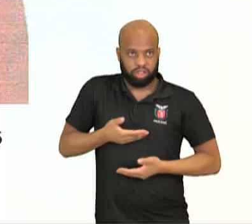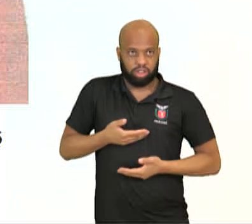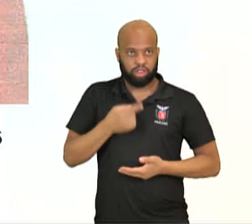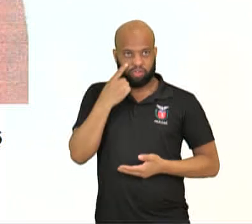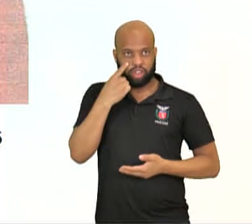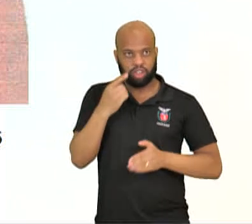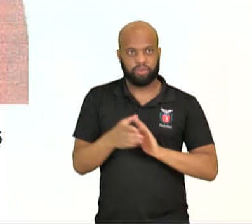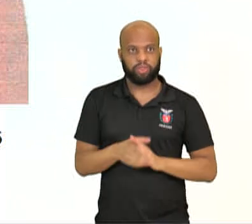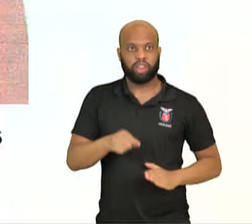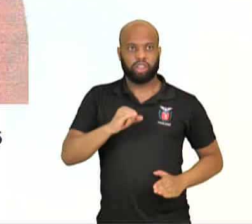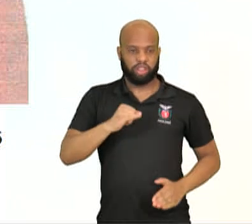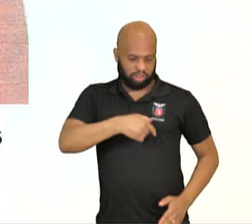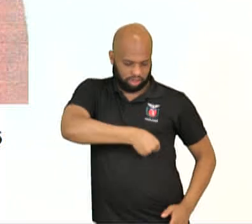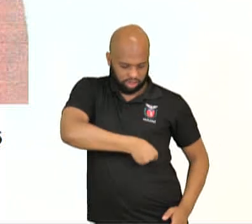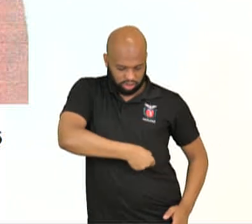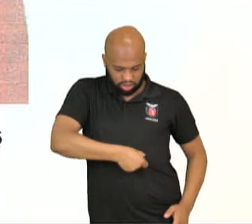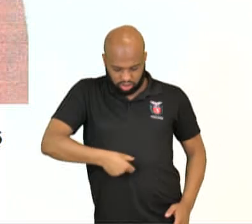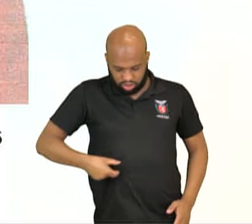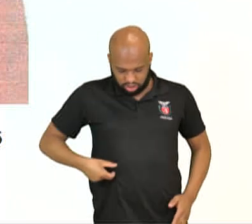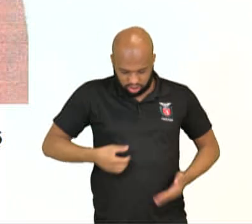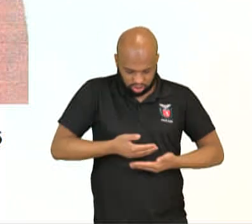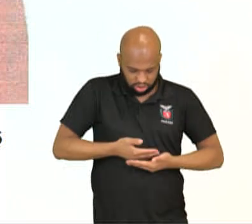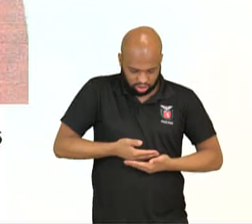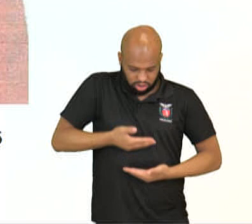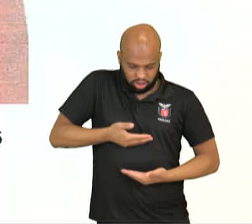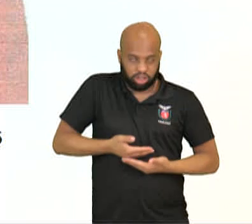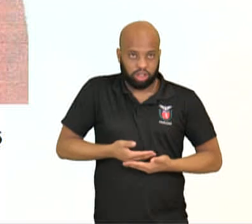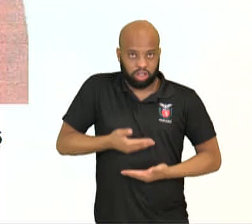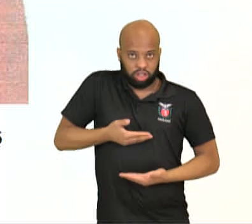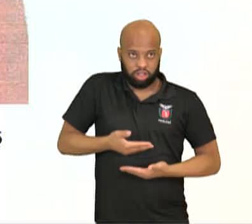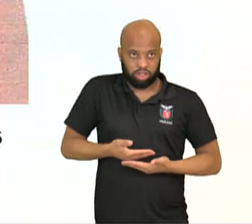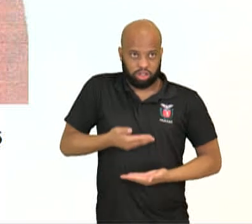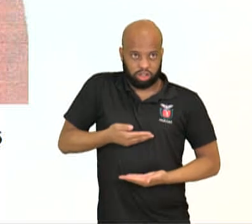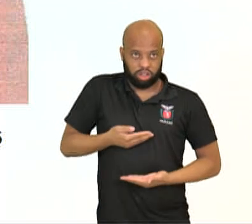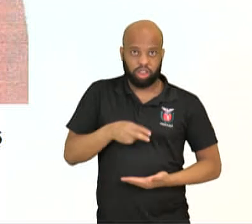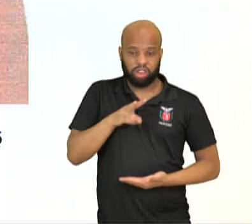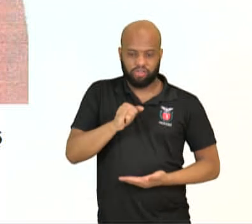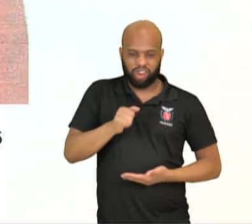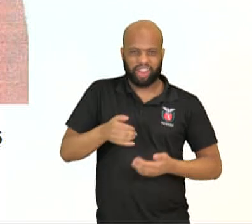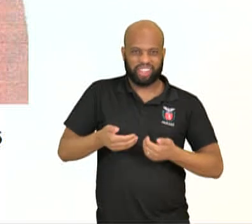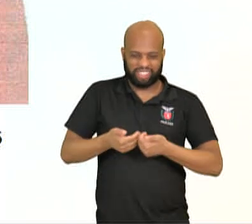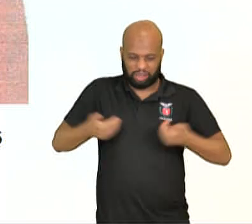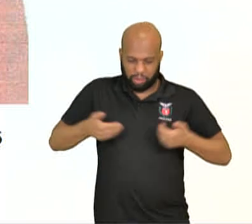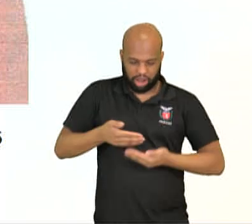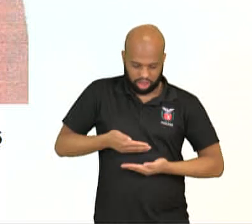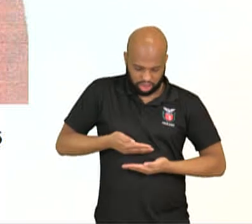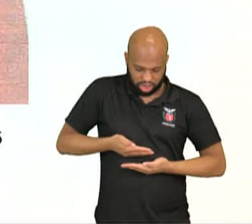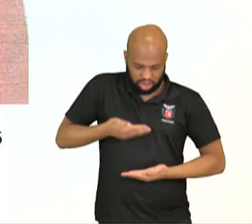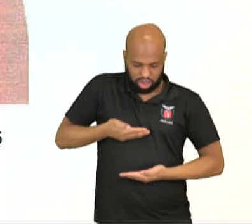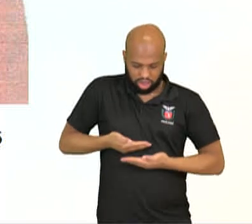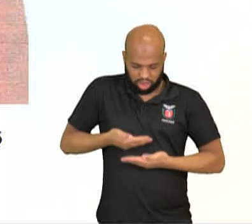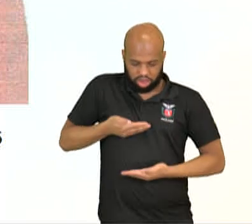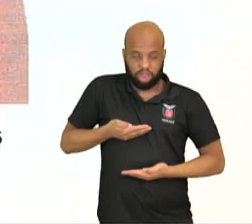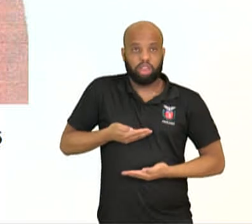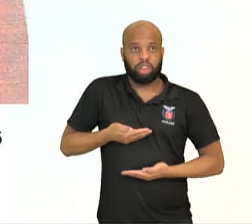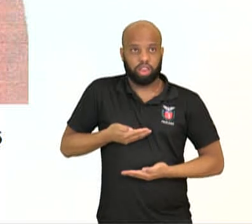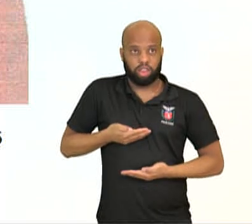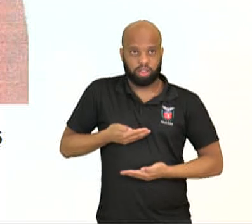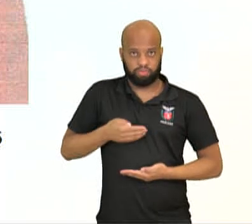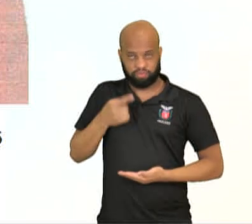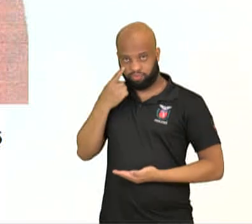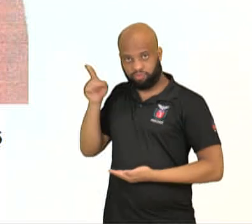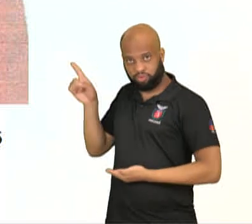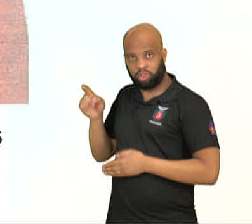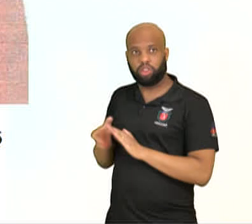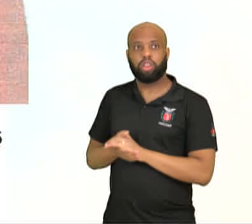Então, se nós pudermos observar pela imagem aqui, né, ele vai separar essas duas cavidades. É esse músculozinho aqui,